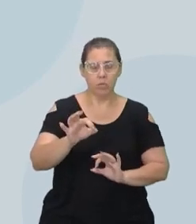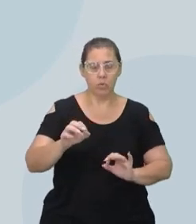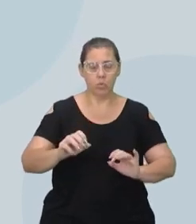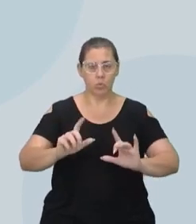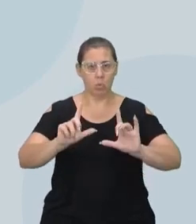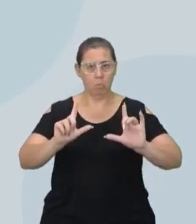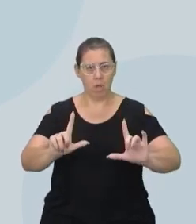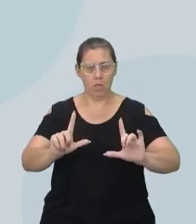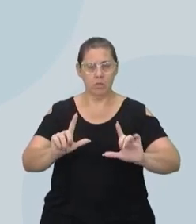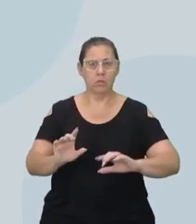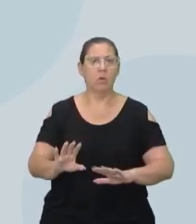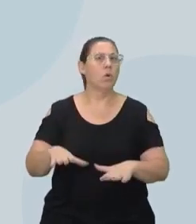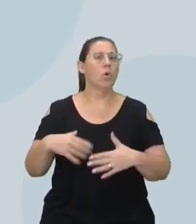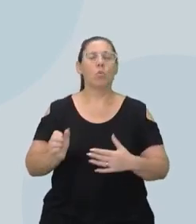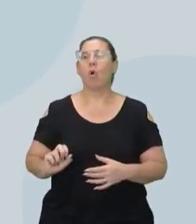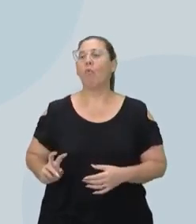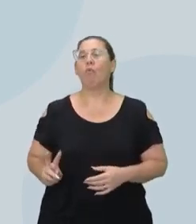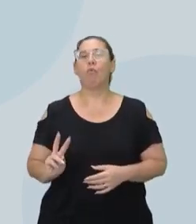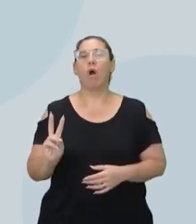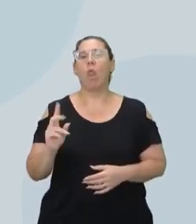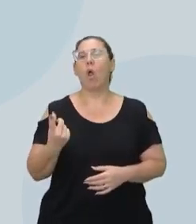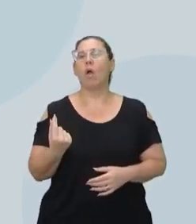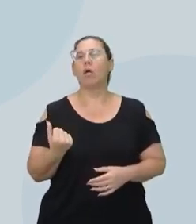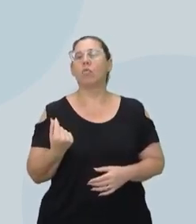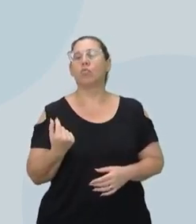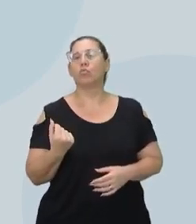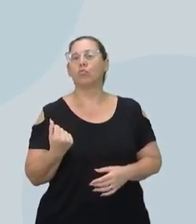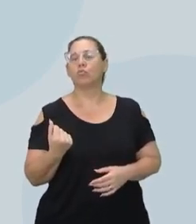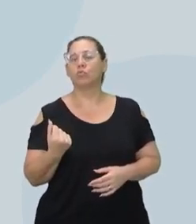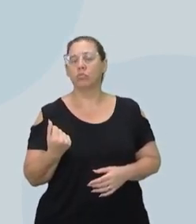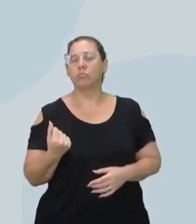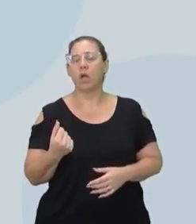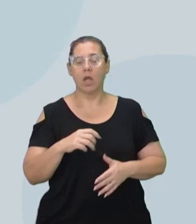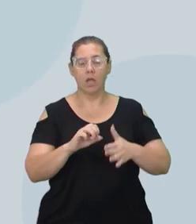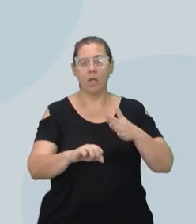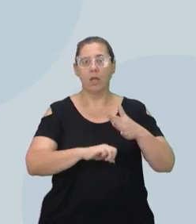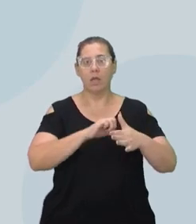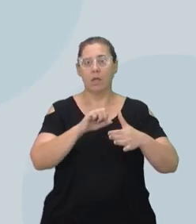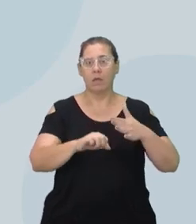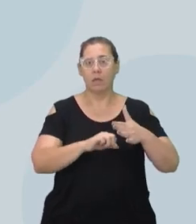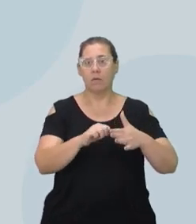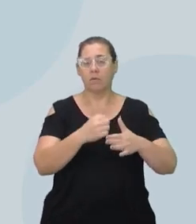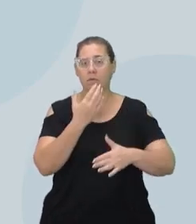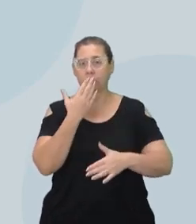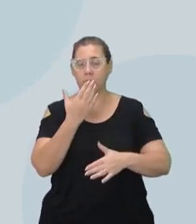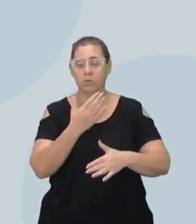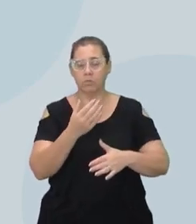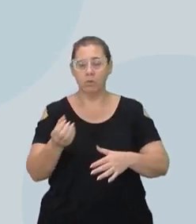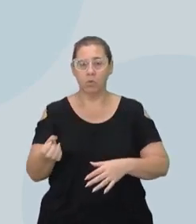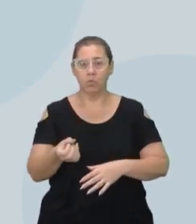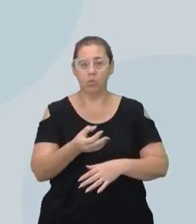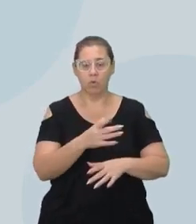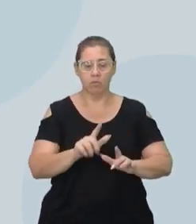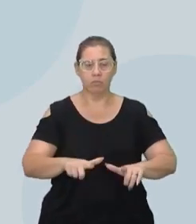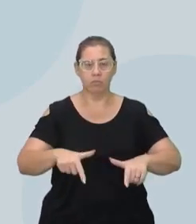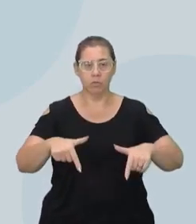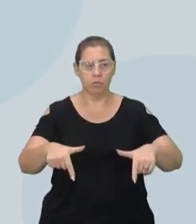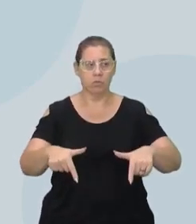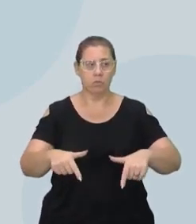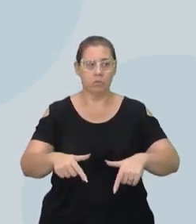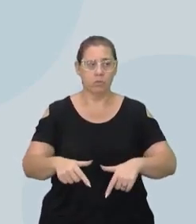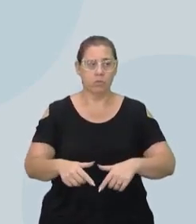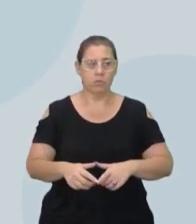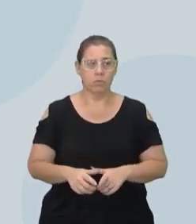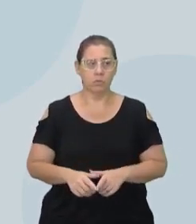piso. Qual será o valor em reais que essa empresa vai cobrar para instalar o novo piso do teatro, né?